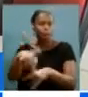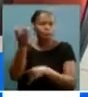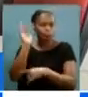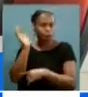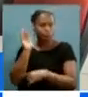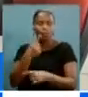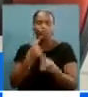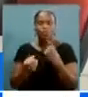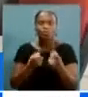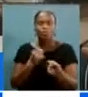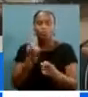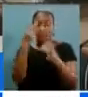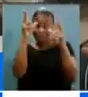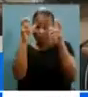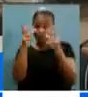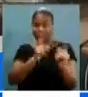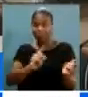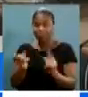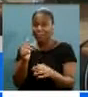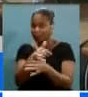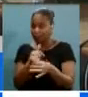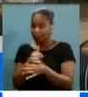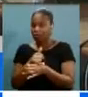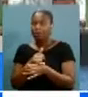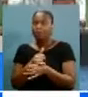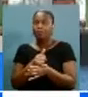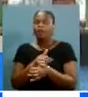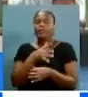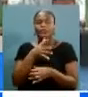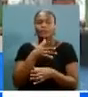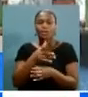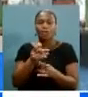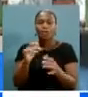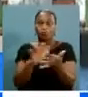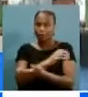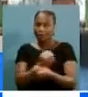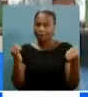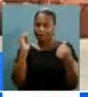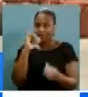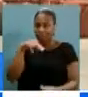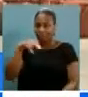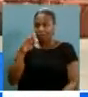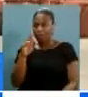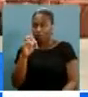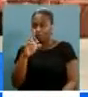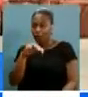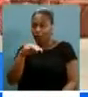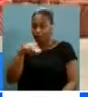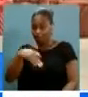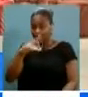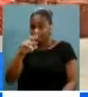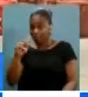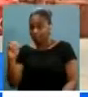Parlamentar de Inquérito sobre a questão dos transportes interilhas. De acordo com a Infopress, José Manuel Fortes avançou